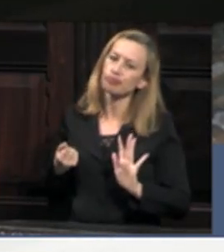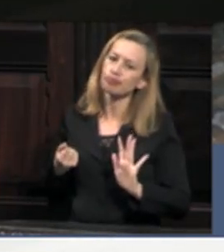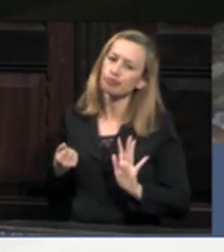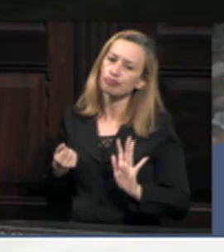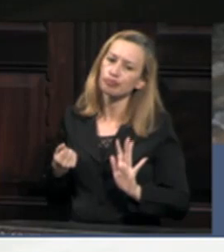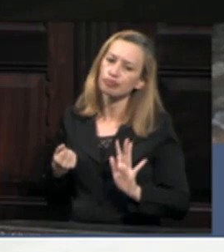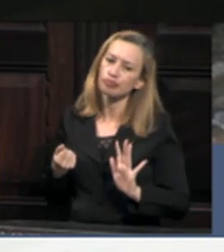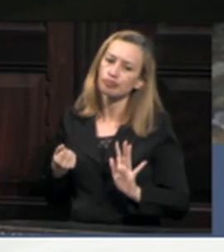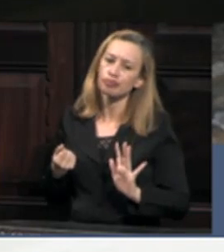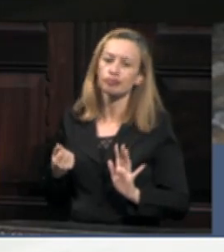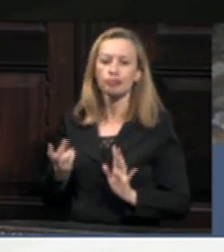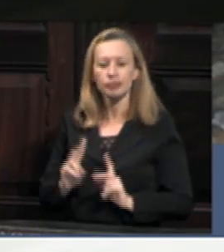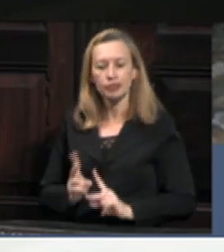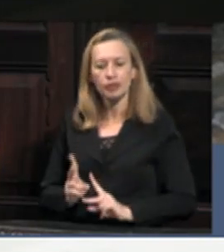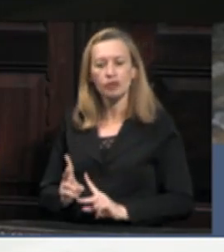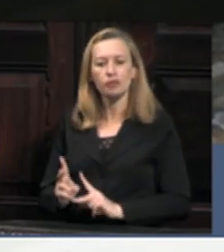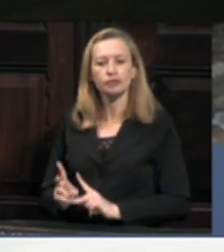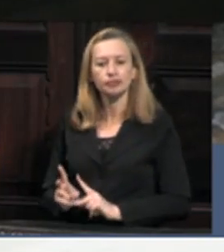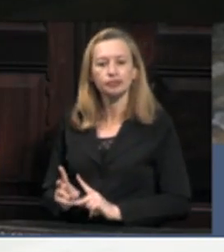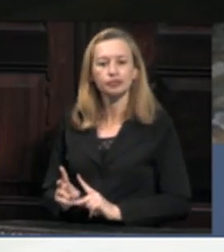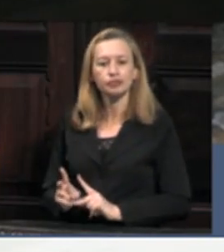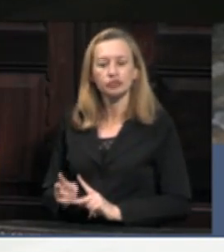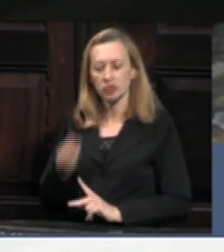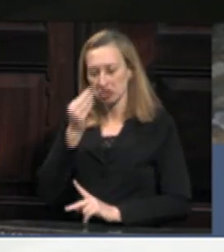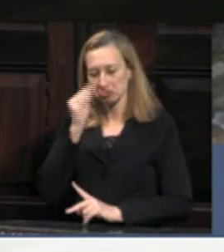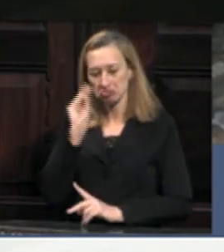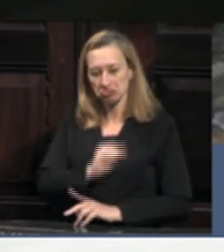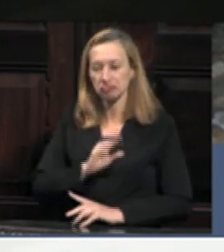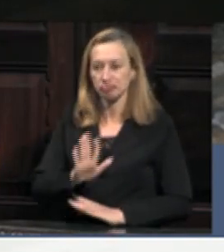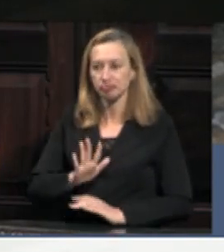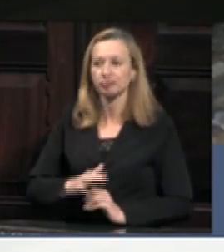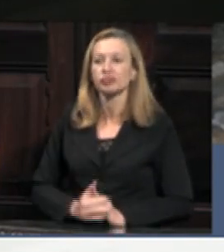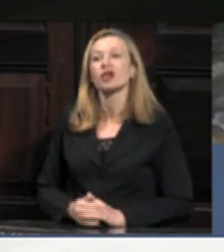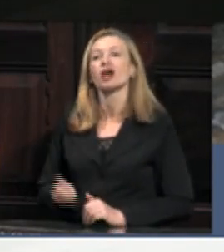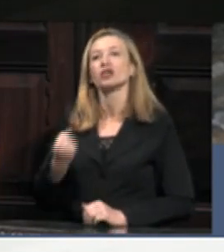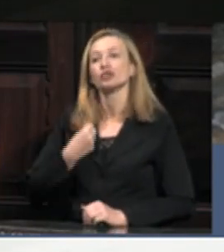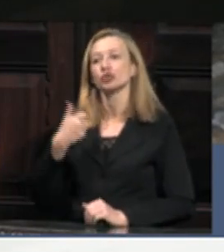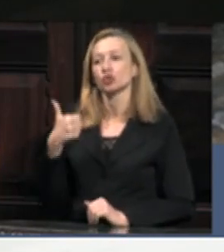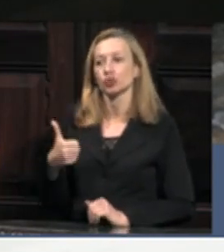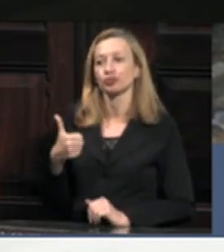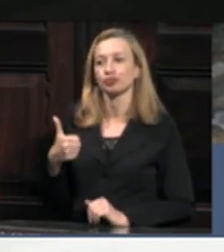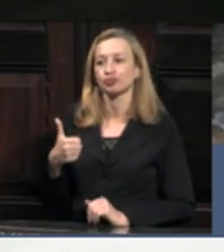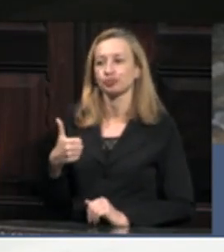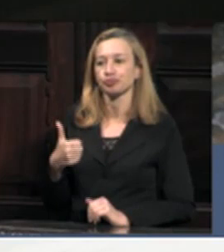de consequência, a rejeito. A emenda número 1